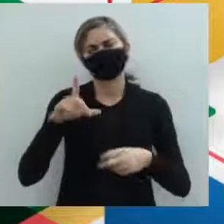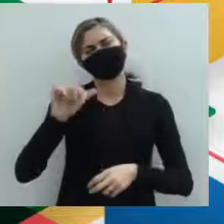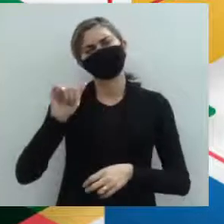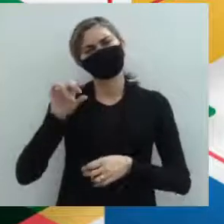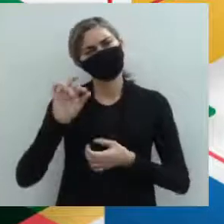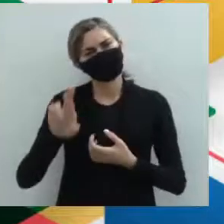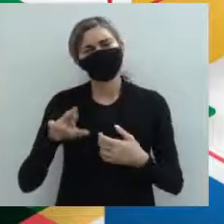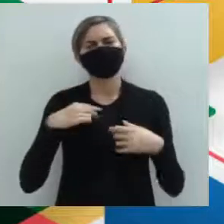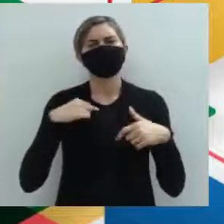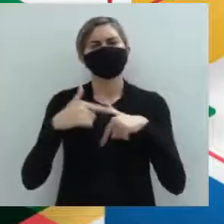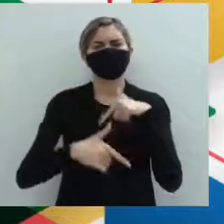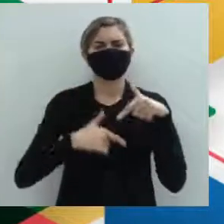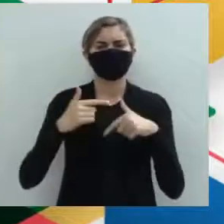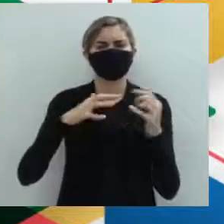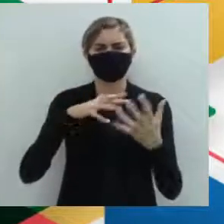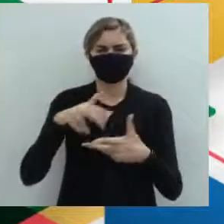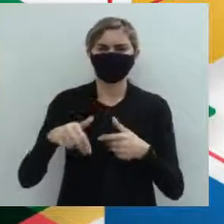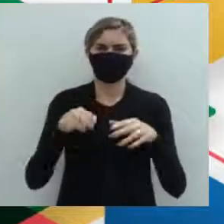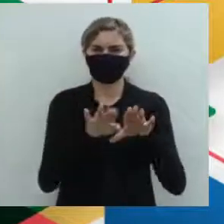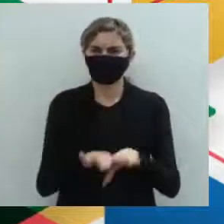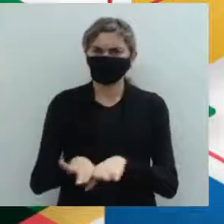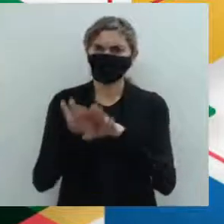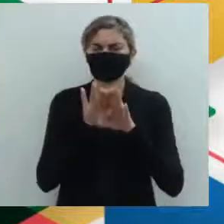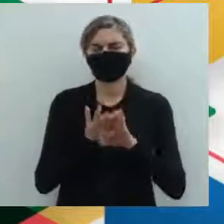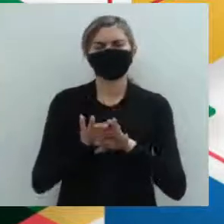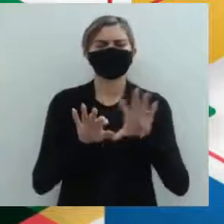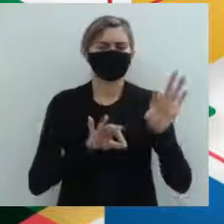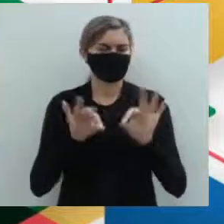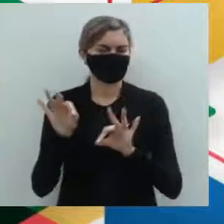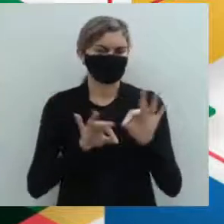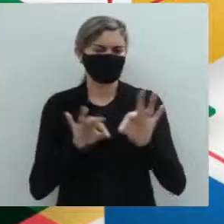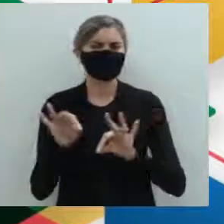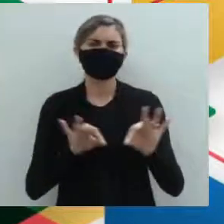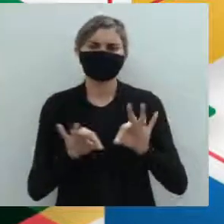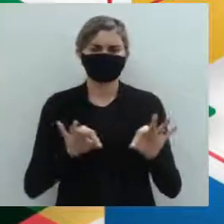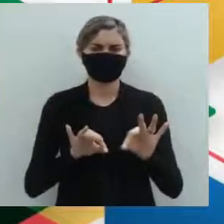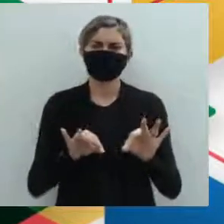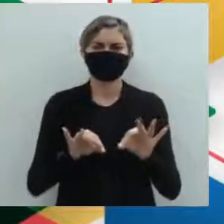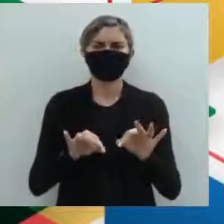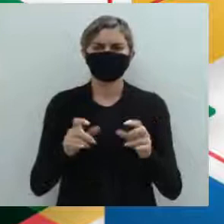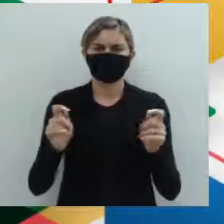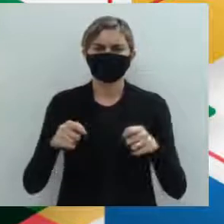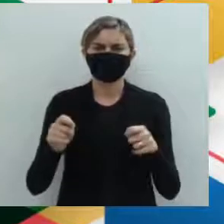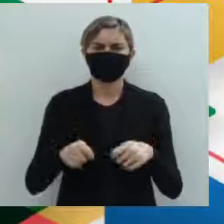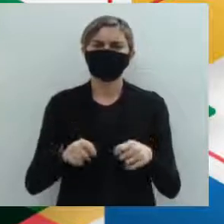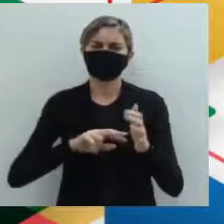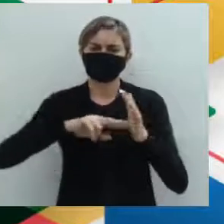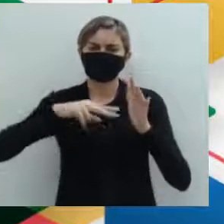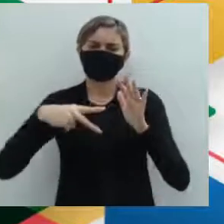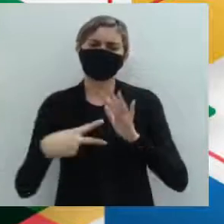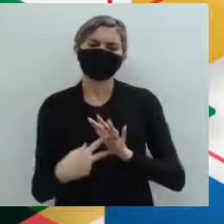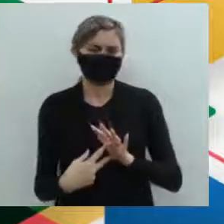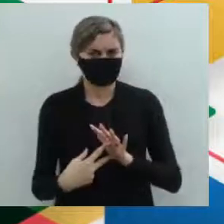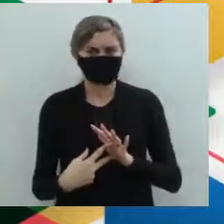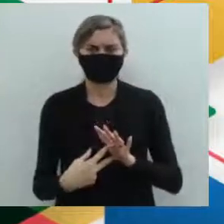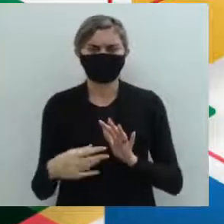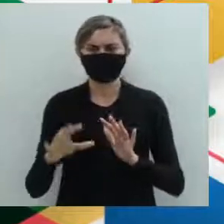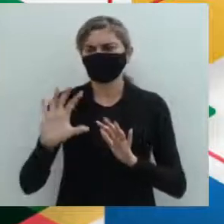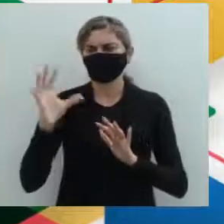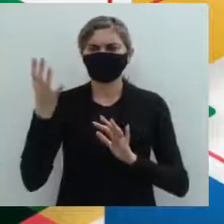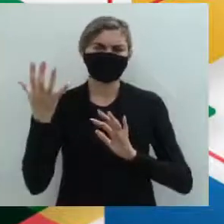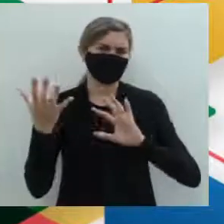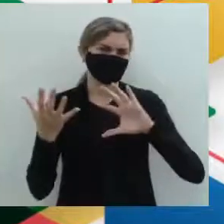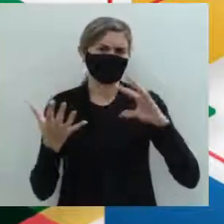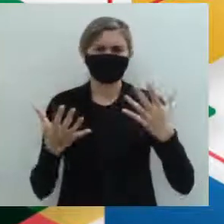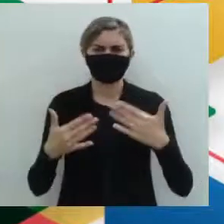pelo trabalho. O mundo comum é construído pelo discurso que dá sentido aos